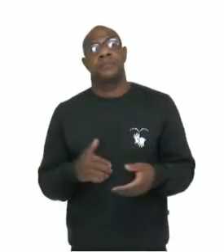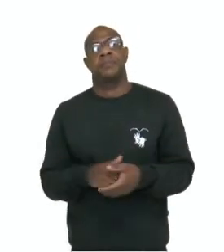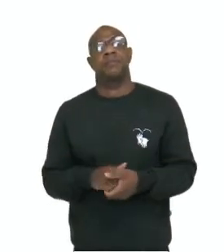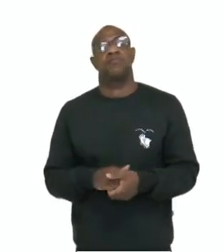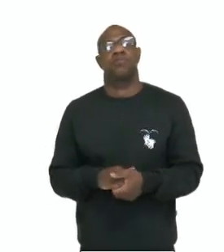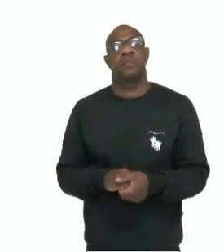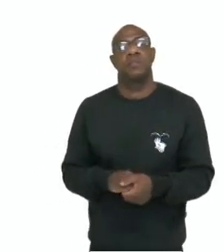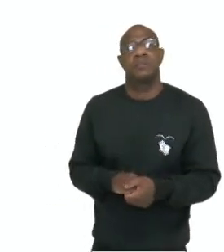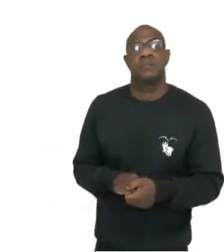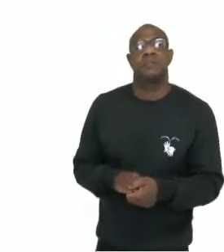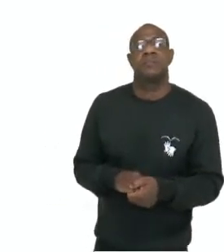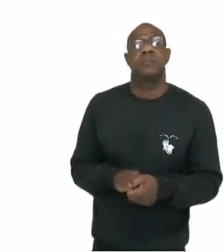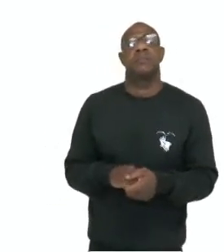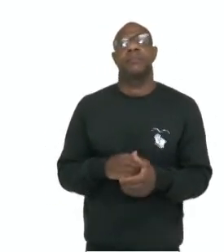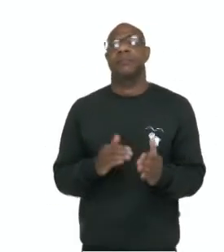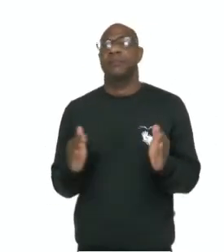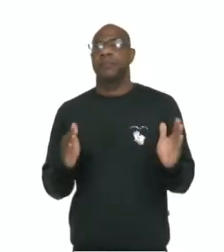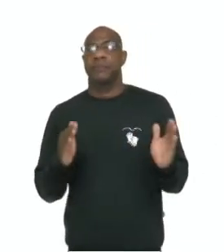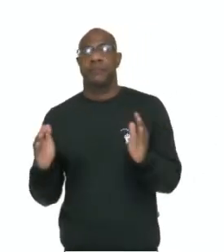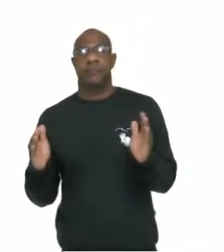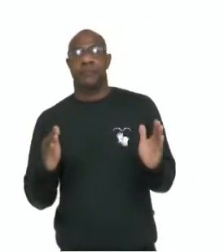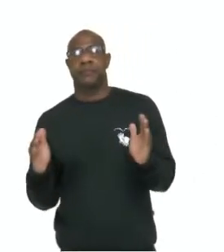A temperatura normal é de